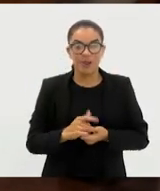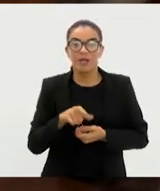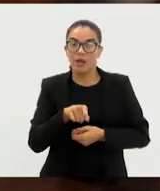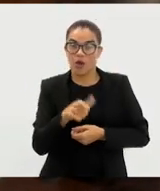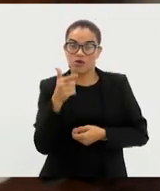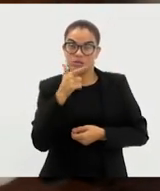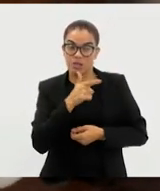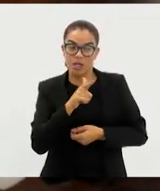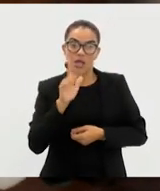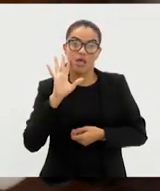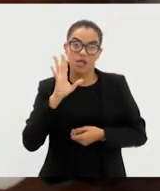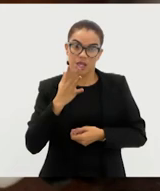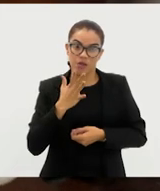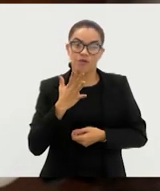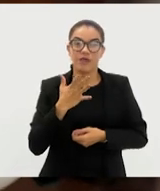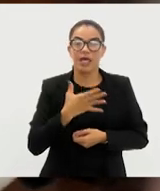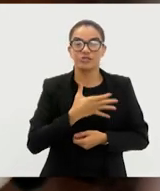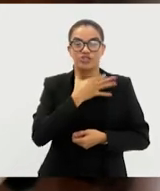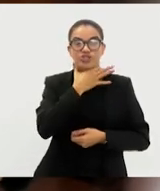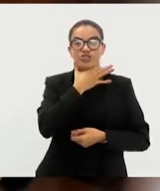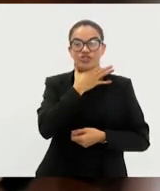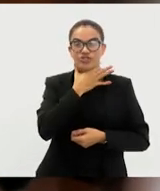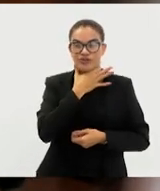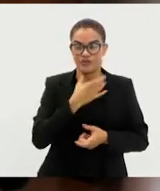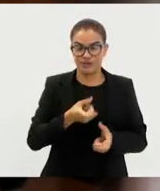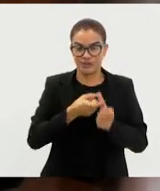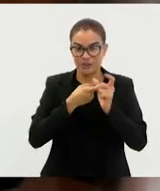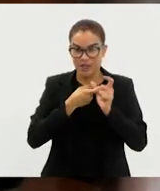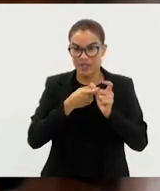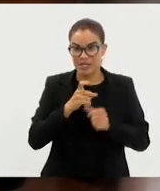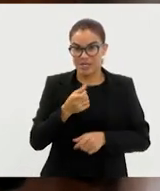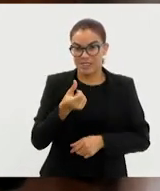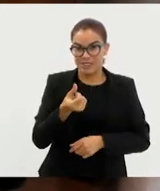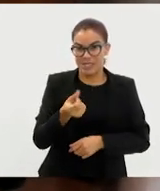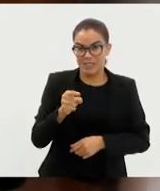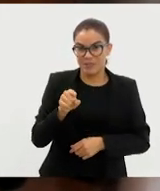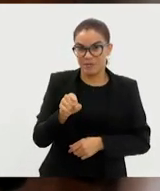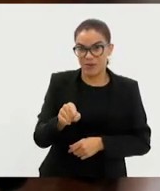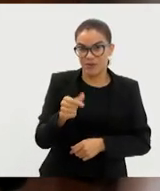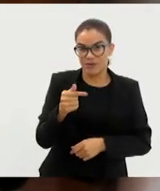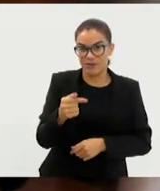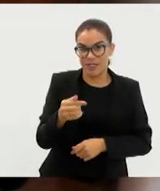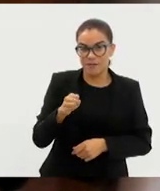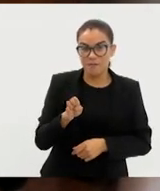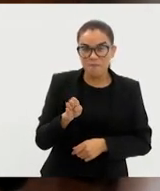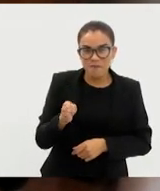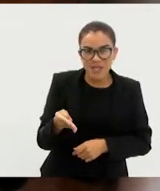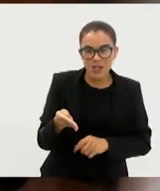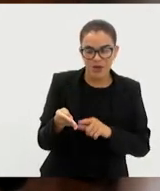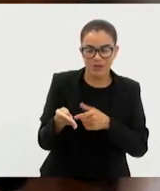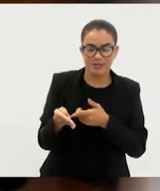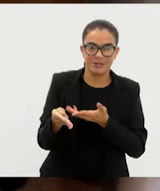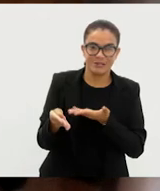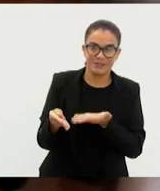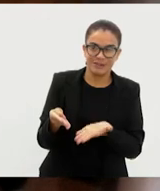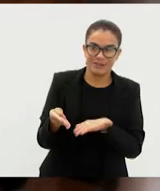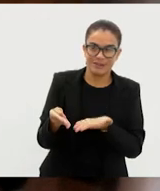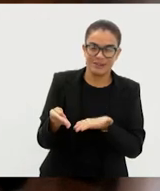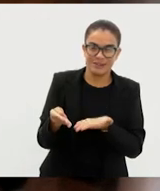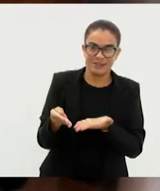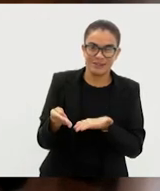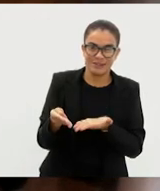dívida este ano está na ordem de 6,7 bilhões.